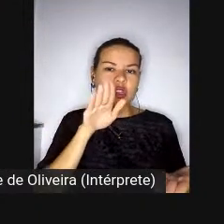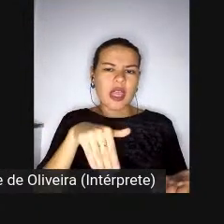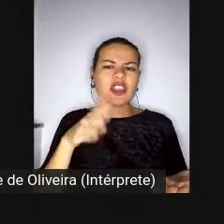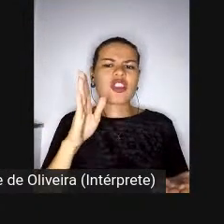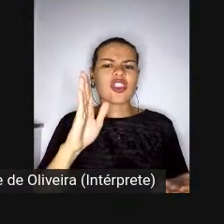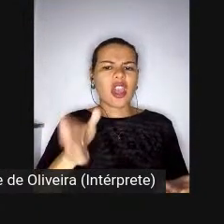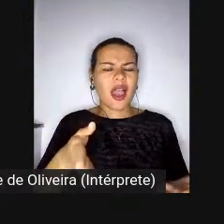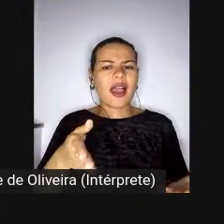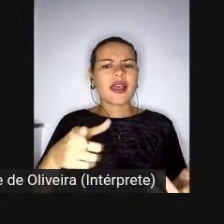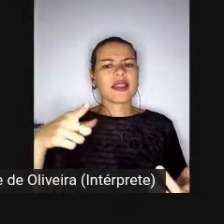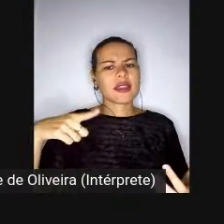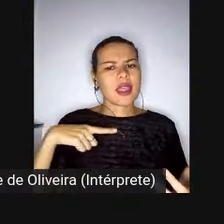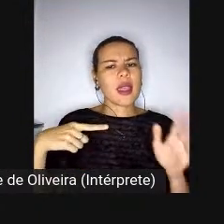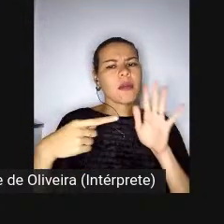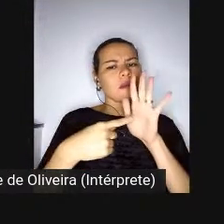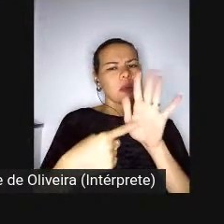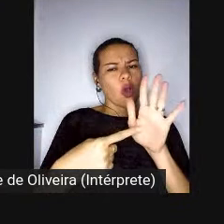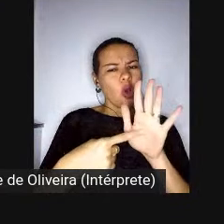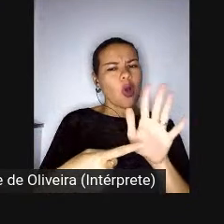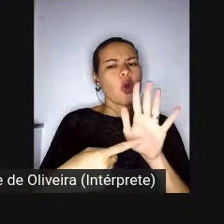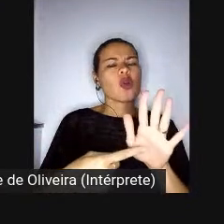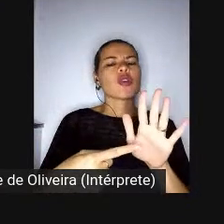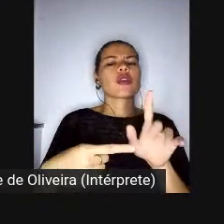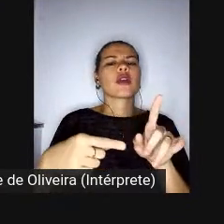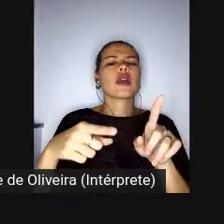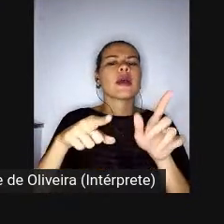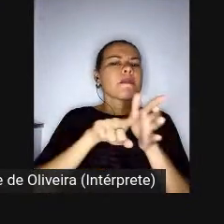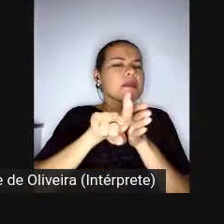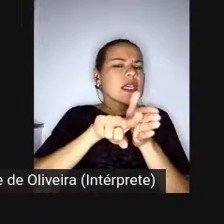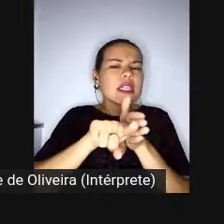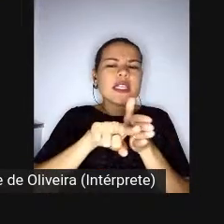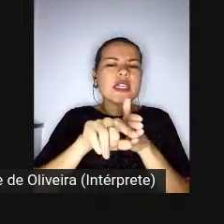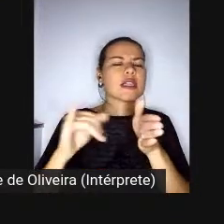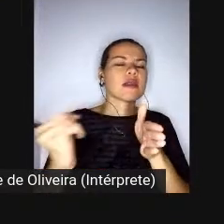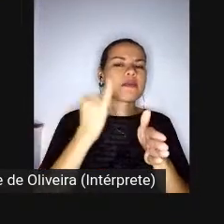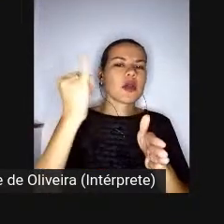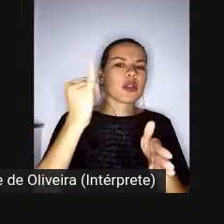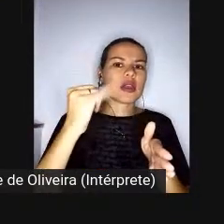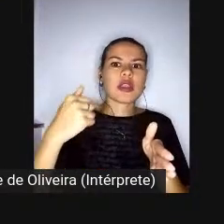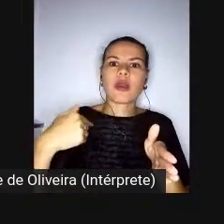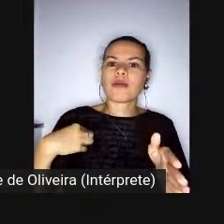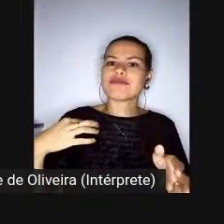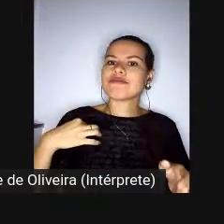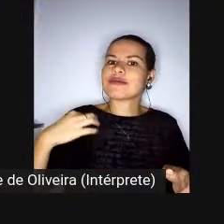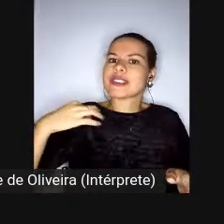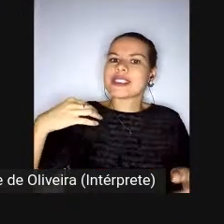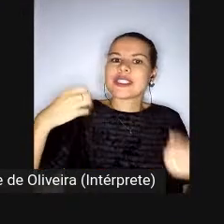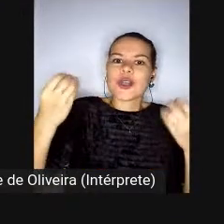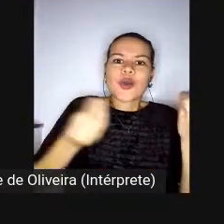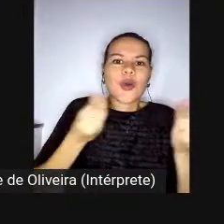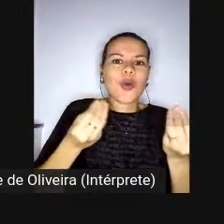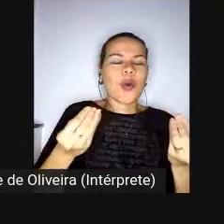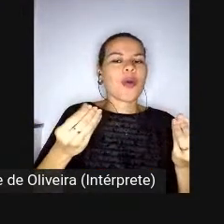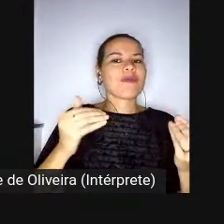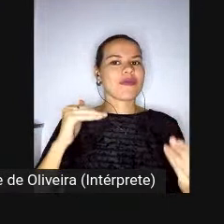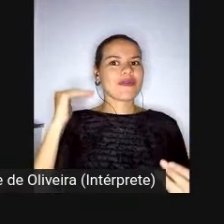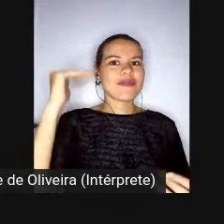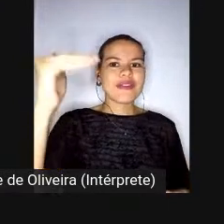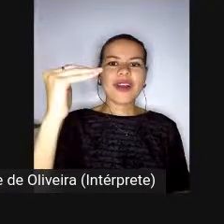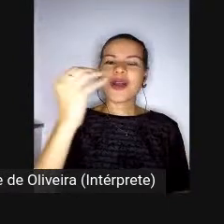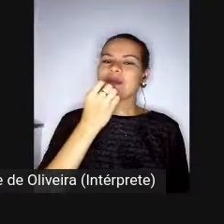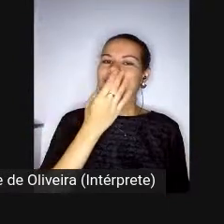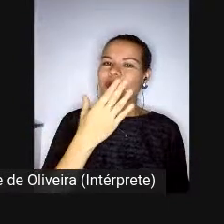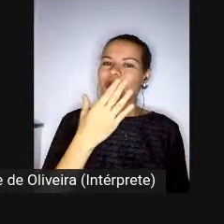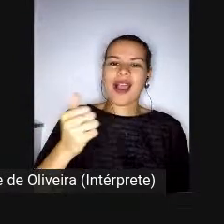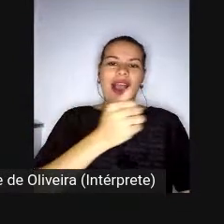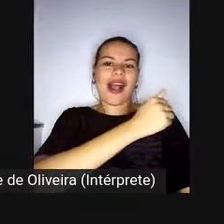já tivemos ótimas apresentações de pesquisa assim fiquei orgulhosíssima dos trabalhos nossos colegas nossos alunos